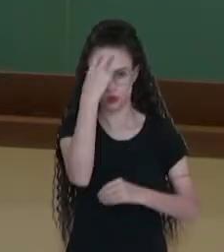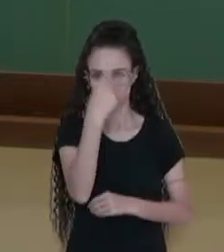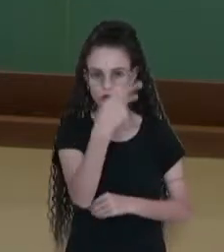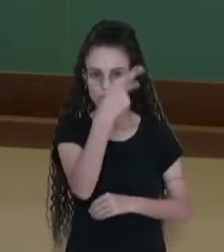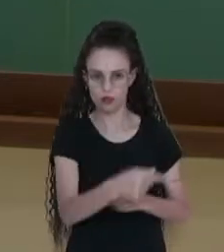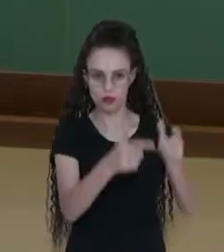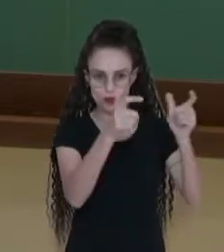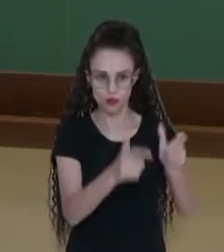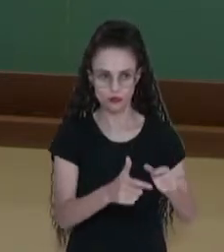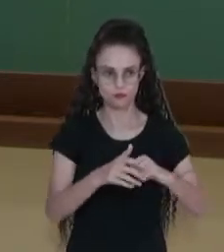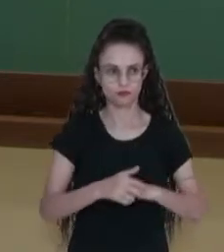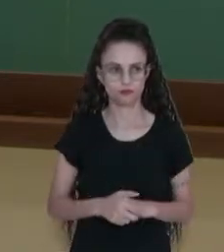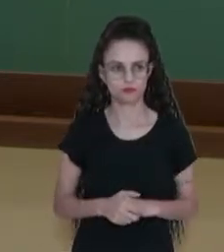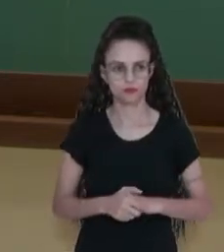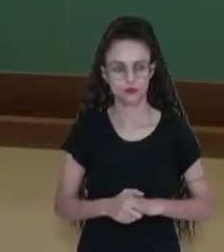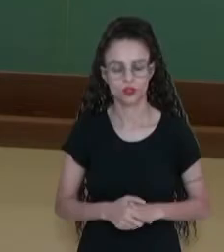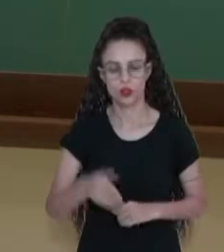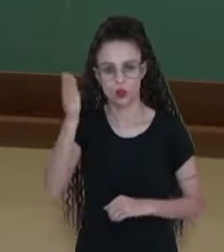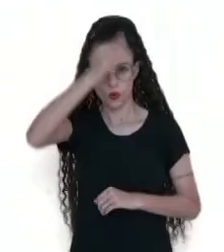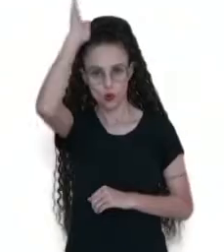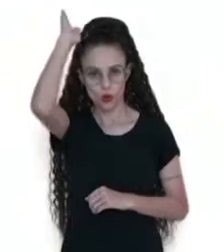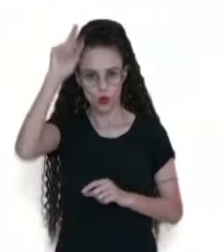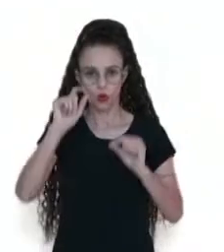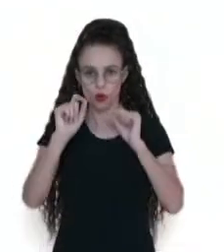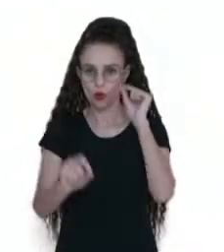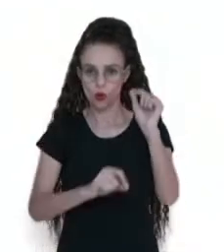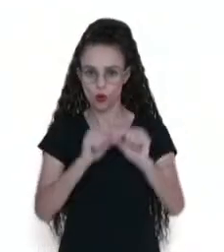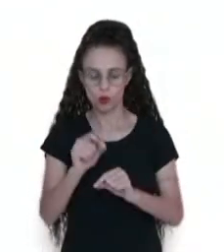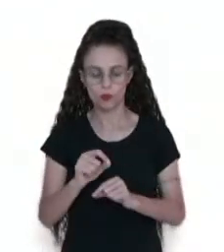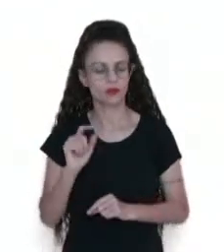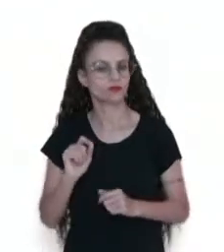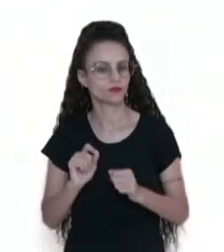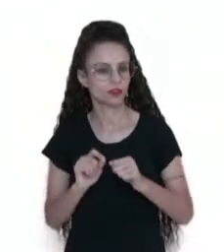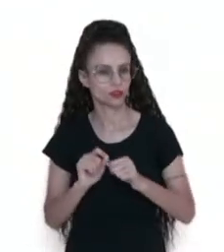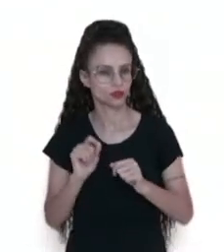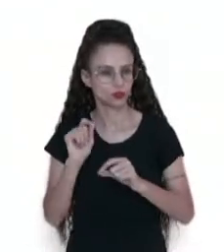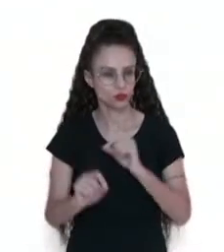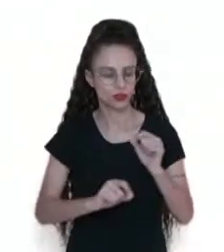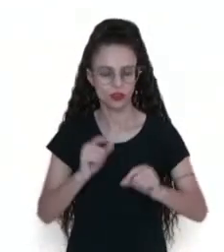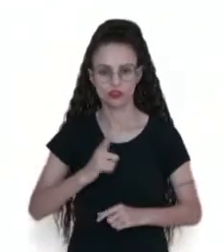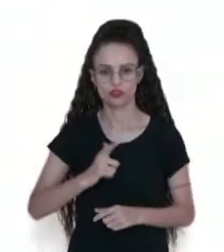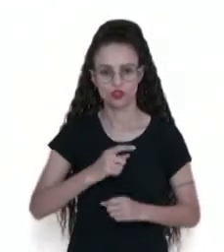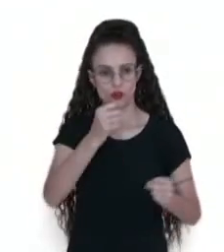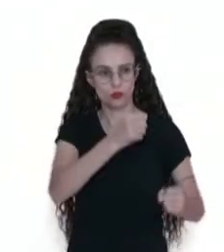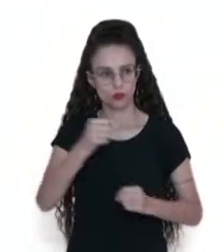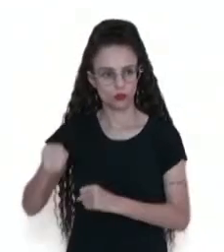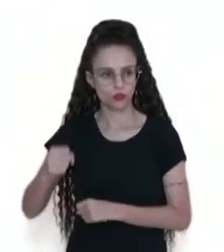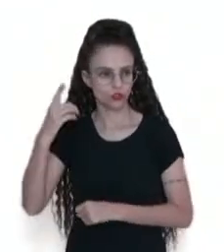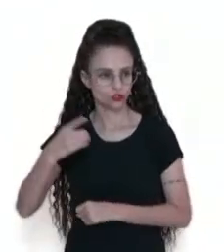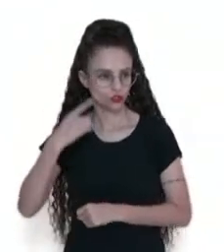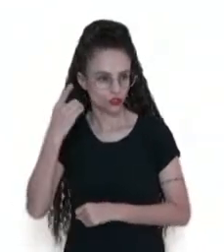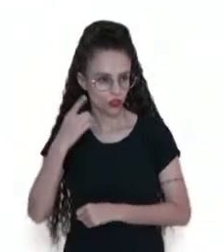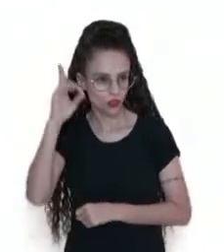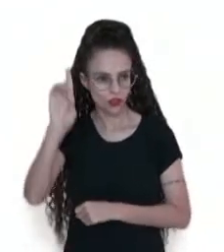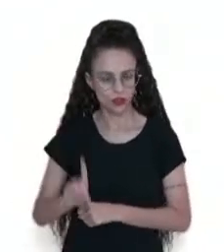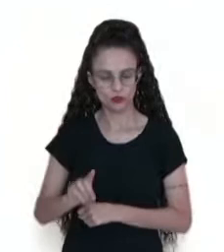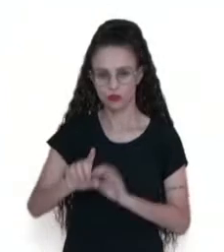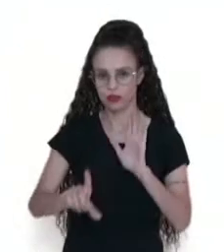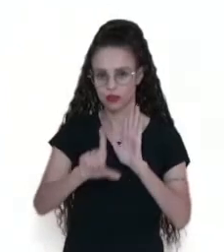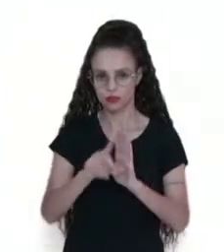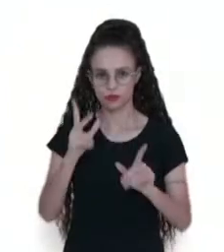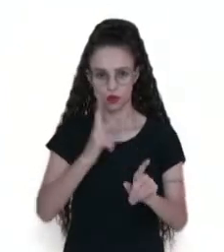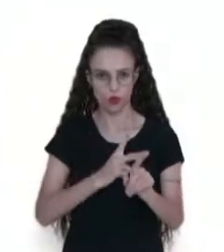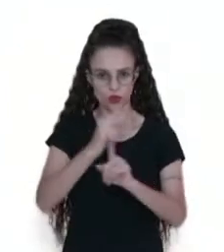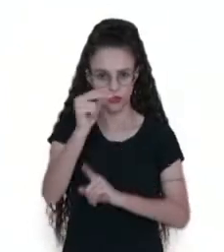onde existia essa Alexandria. E nós temos também a questão de Roma. O que Roma fez? Roma tinha o poder direito, lei e a conquista, a herança de Marte.